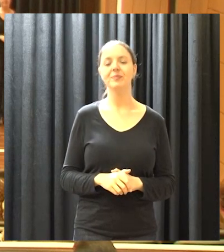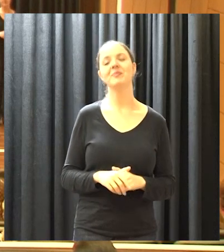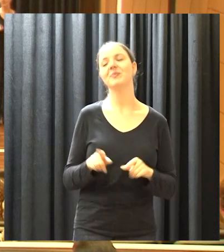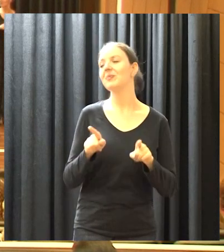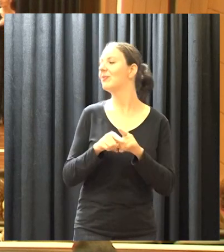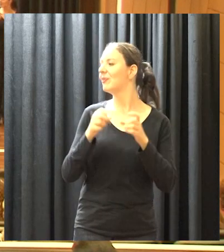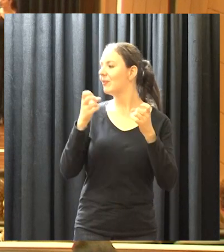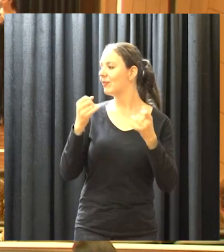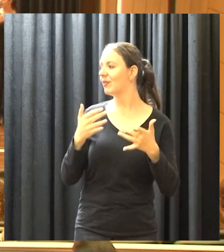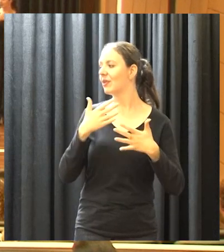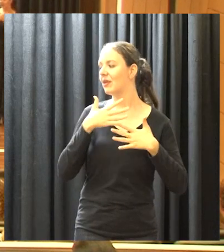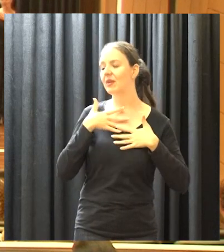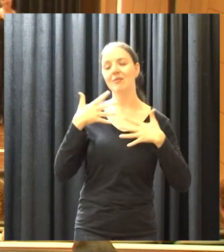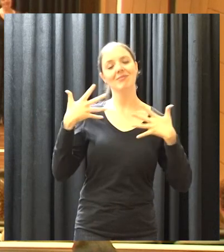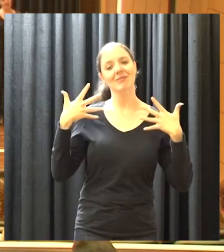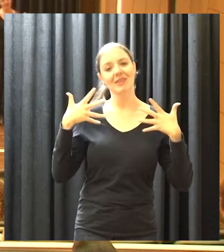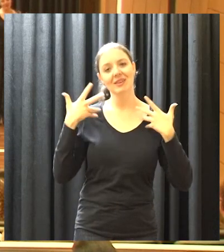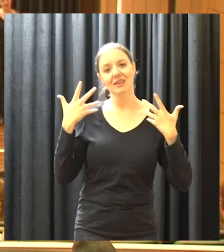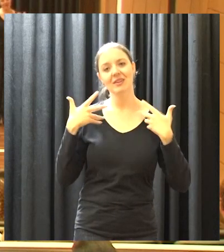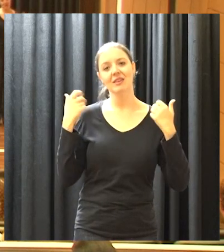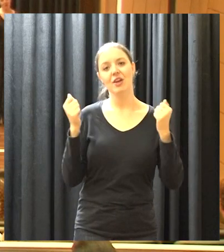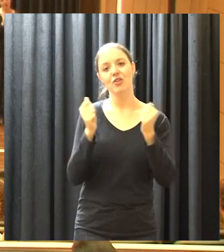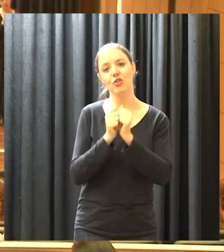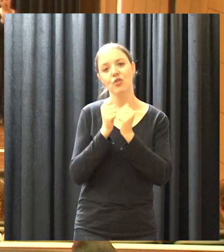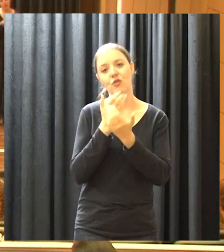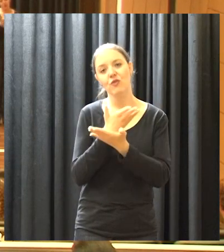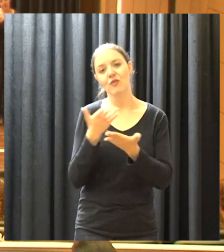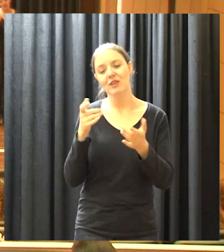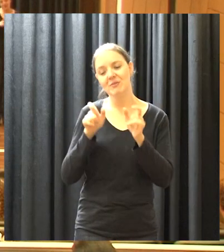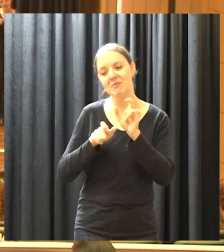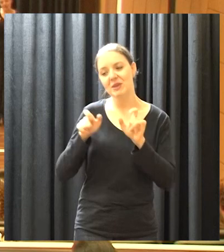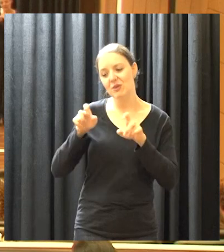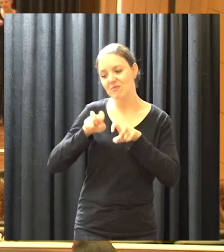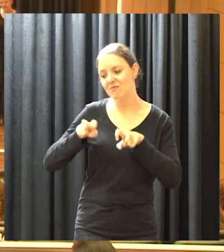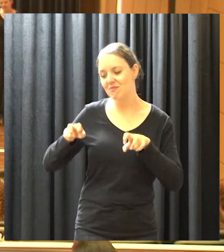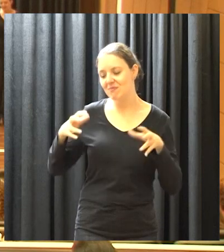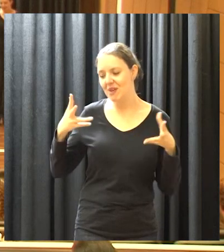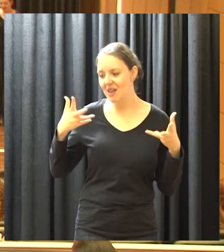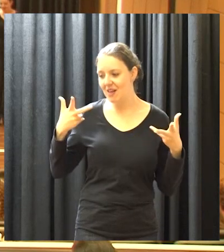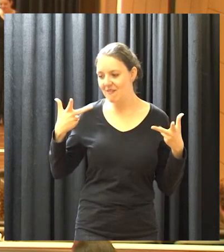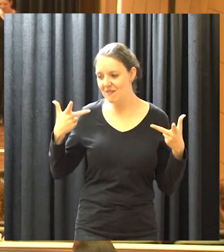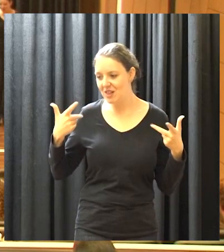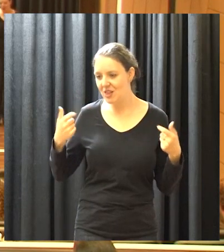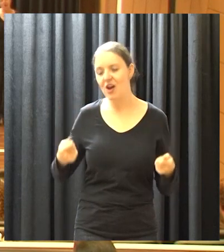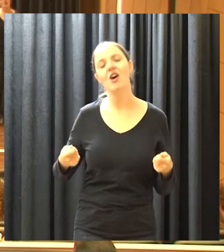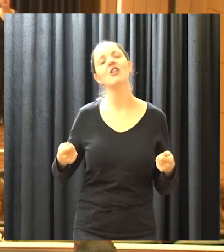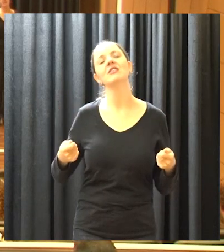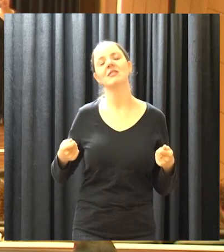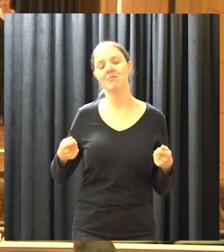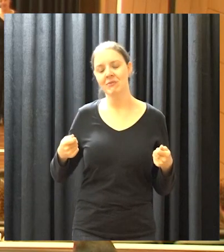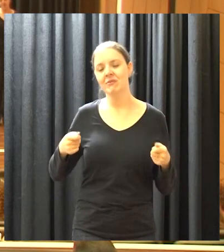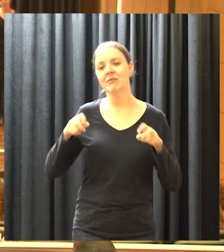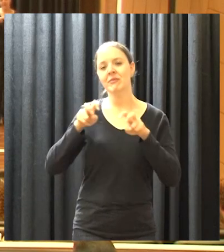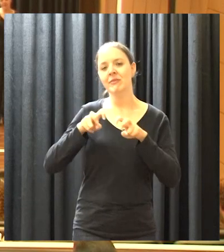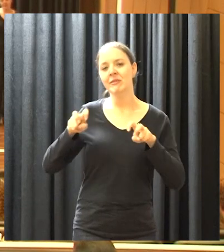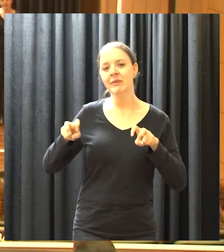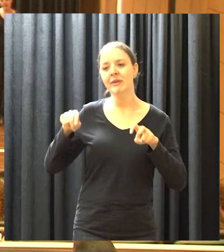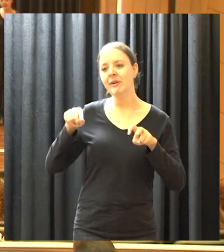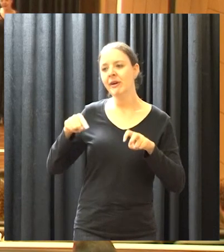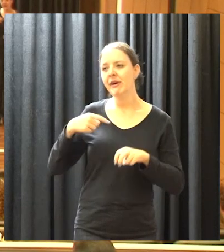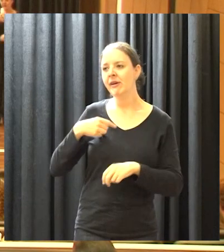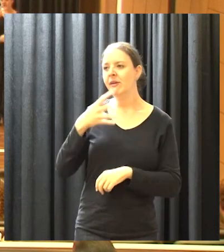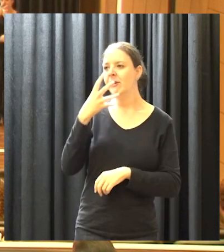estar nesta mesa com pessoas maravilhosas, né? Anaí, Márcia e Daniela, pessoas com as quais eu